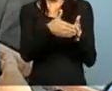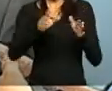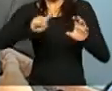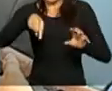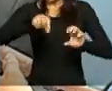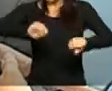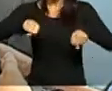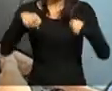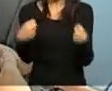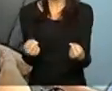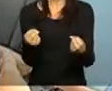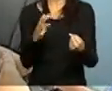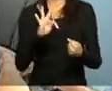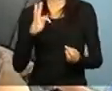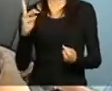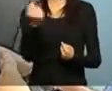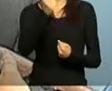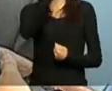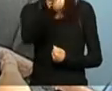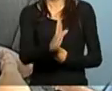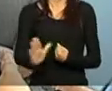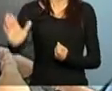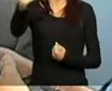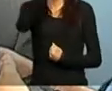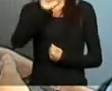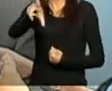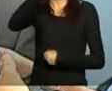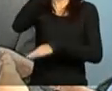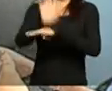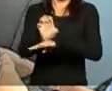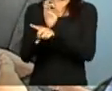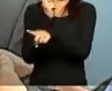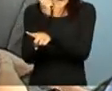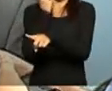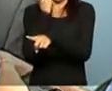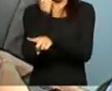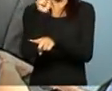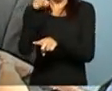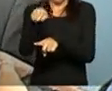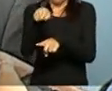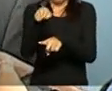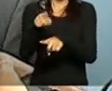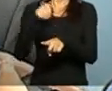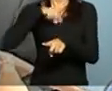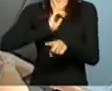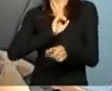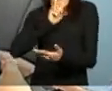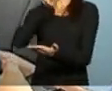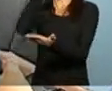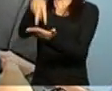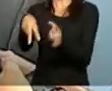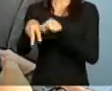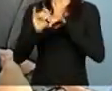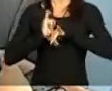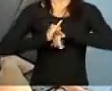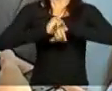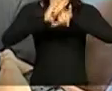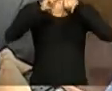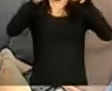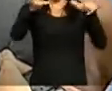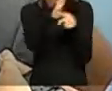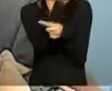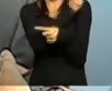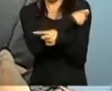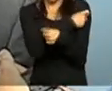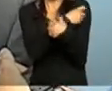nesse esforço em todo o país Inclusive a escolha do Ceará de Fortaleza como cidade onde Nós faremos o lançamento da campanha